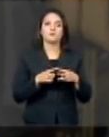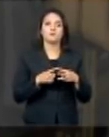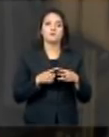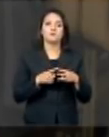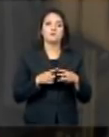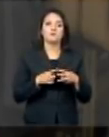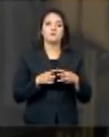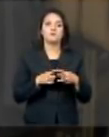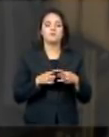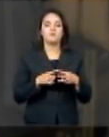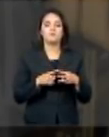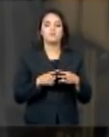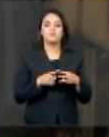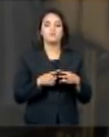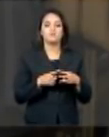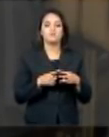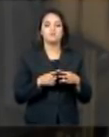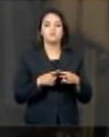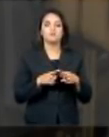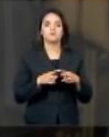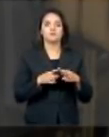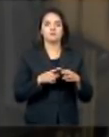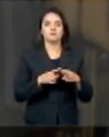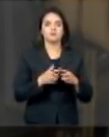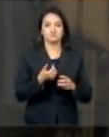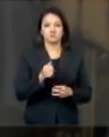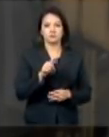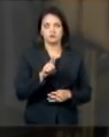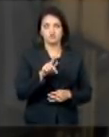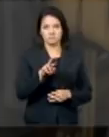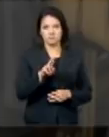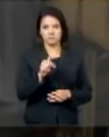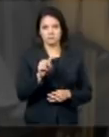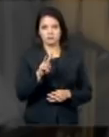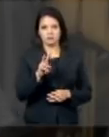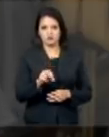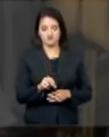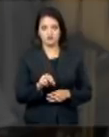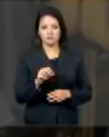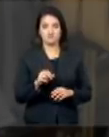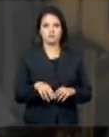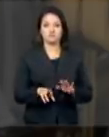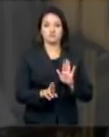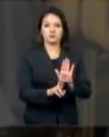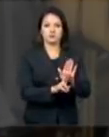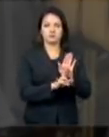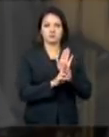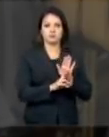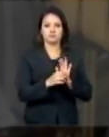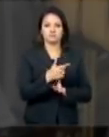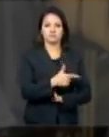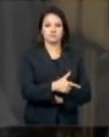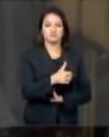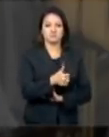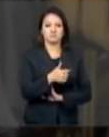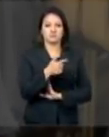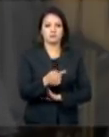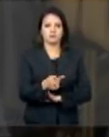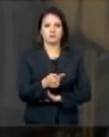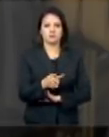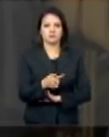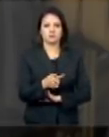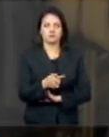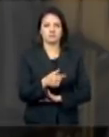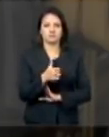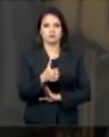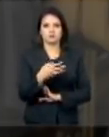o primeiro humano o agravo regimental no recurso especial em 217 401 4